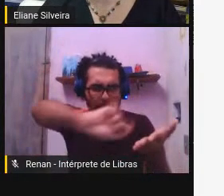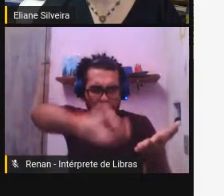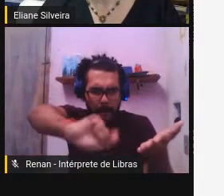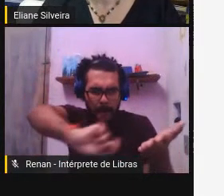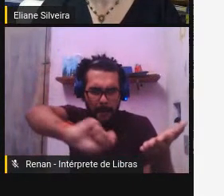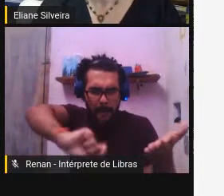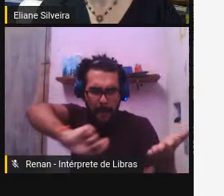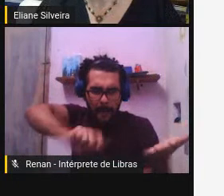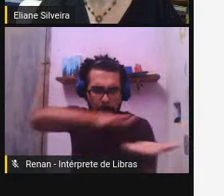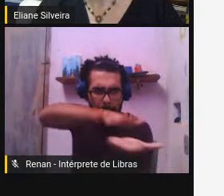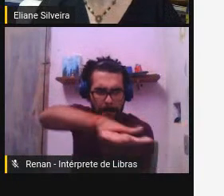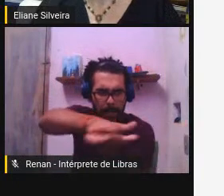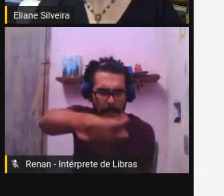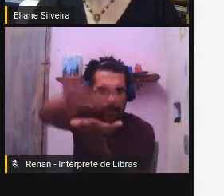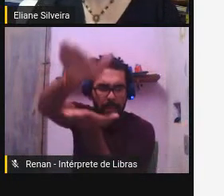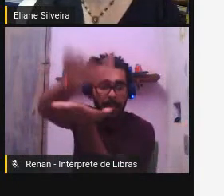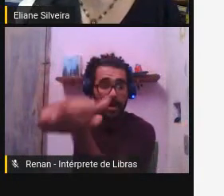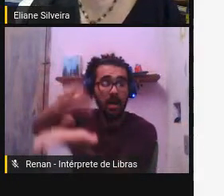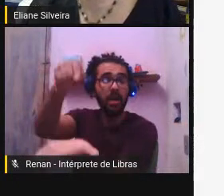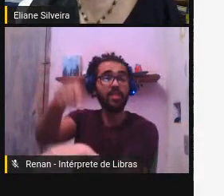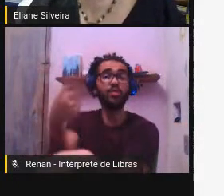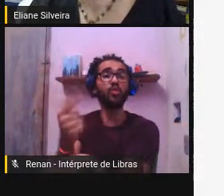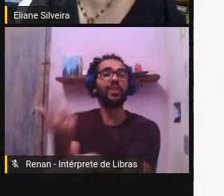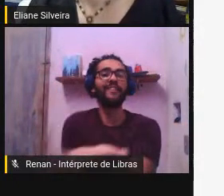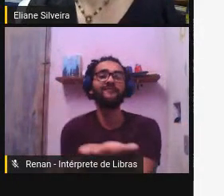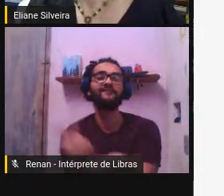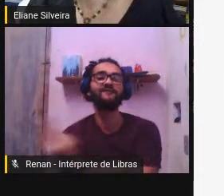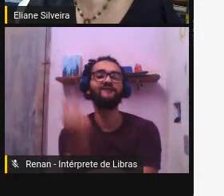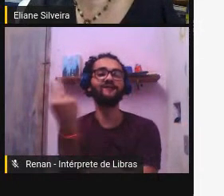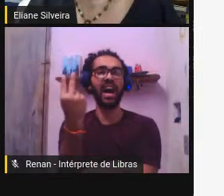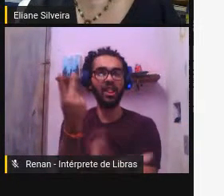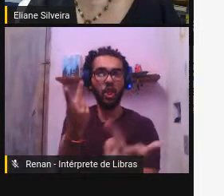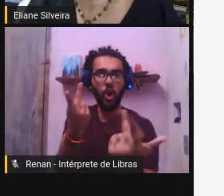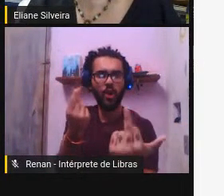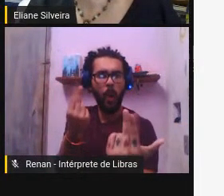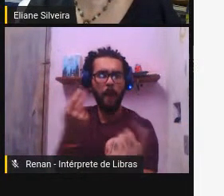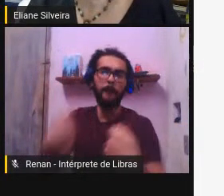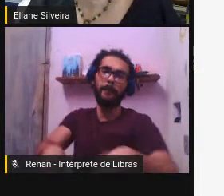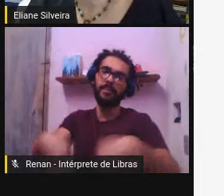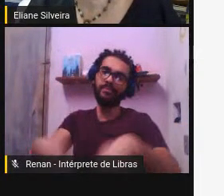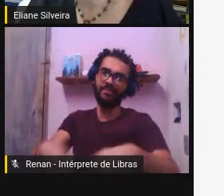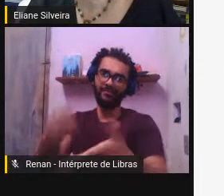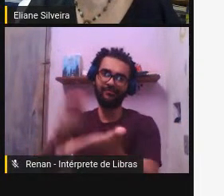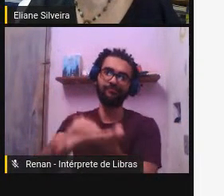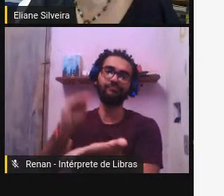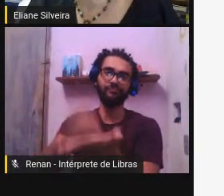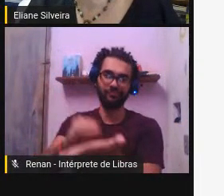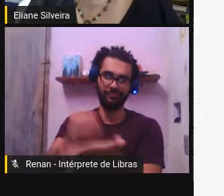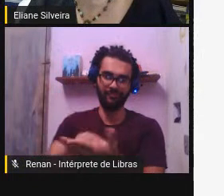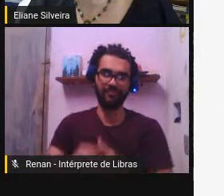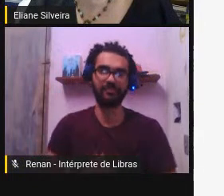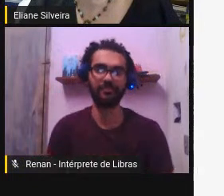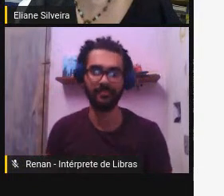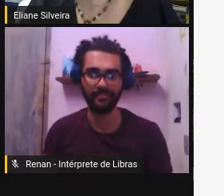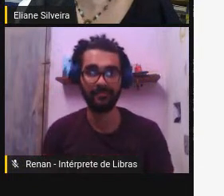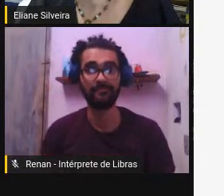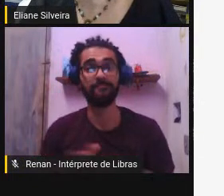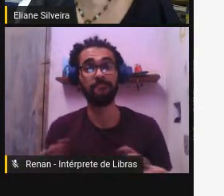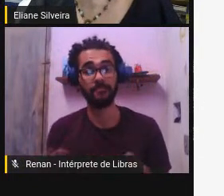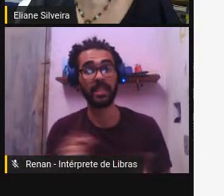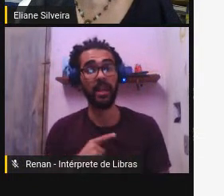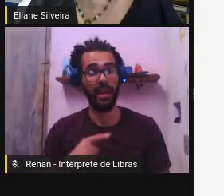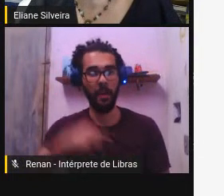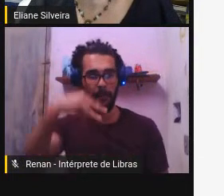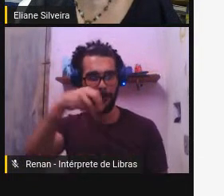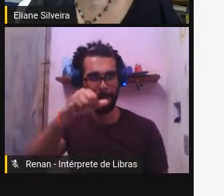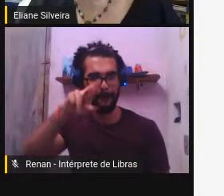Beguelin. Ela diz o seguinte, A história das ciências oferece situações paradoxais. O